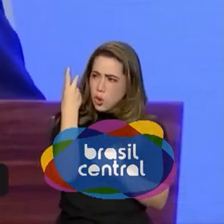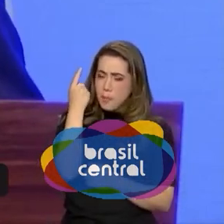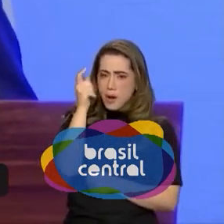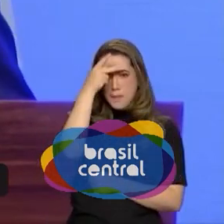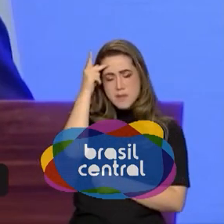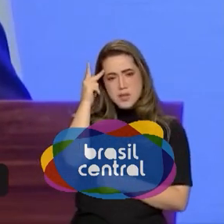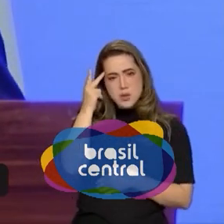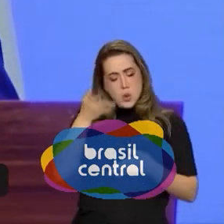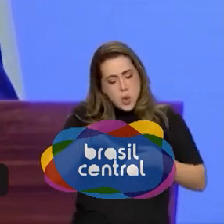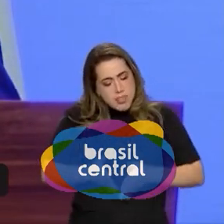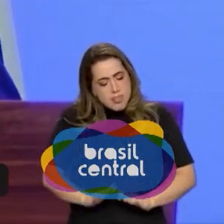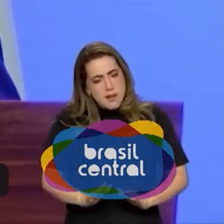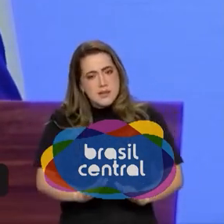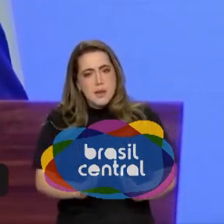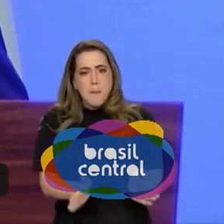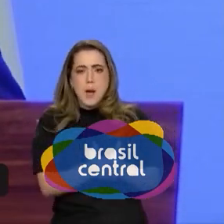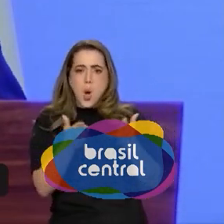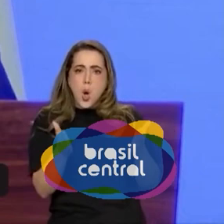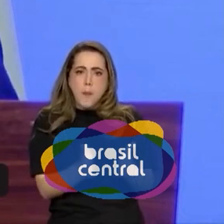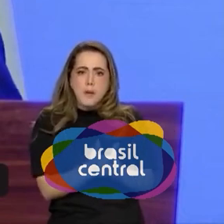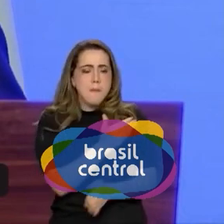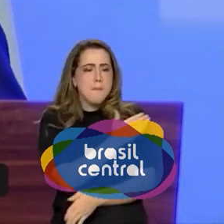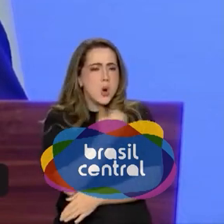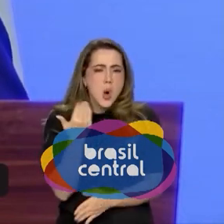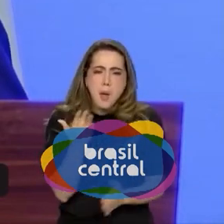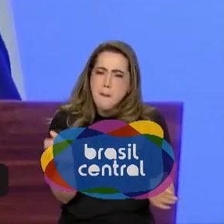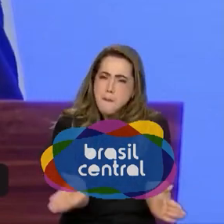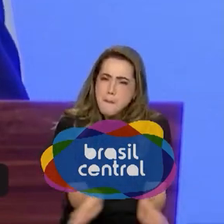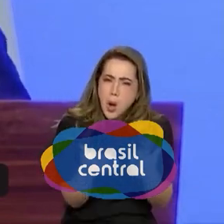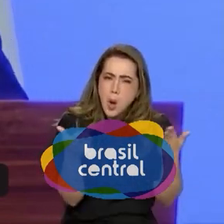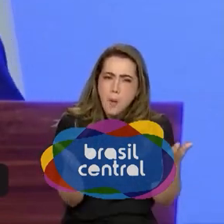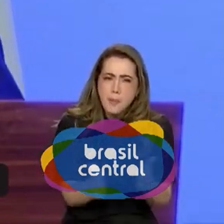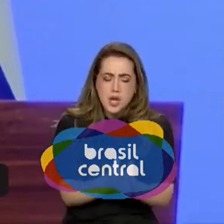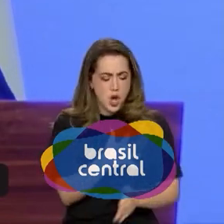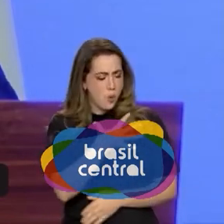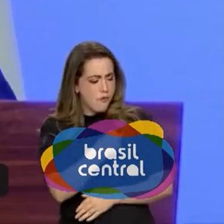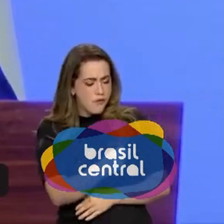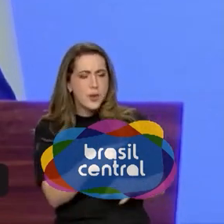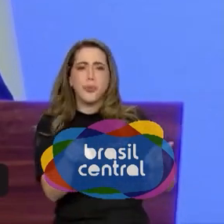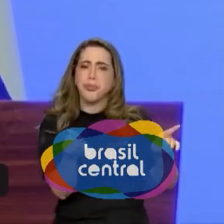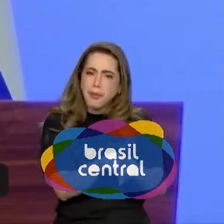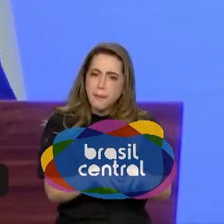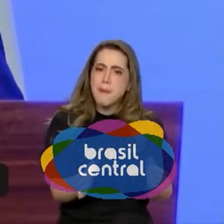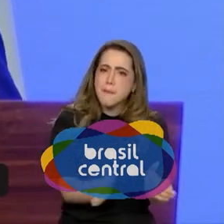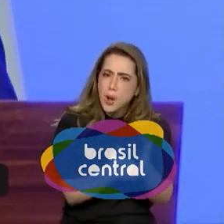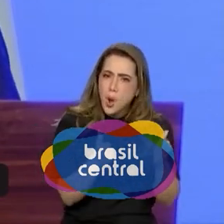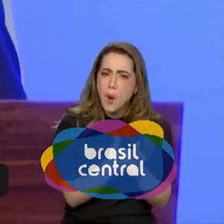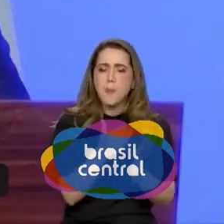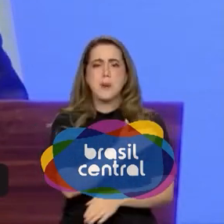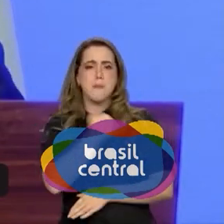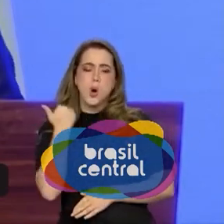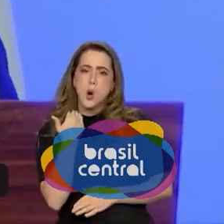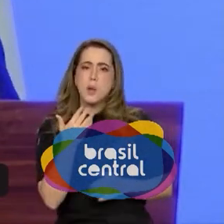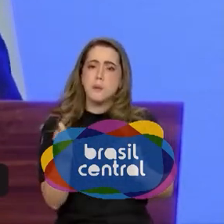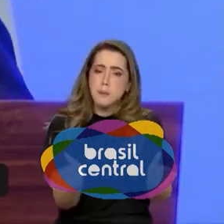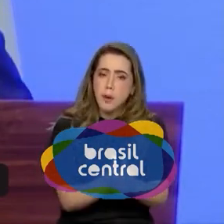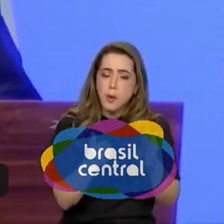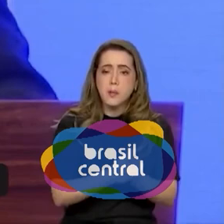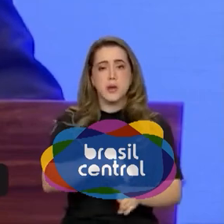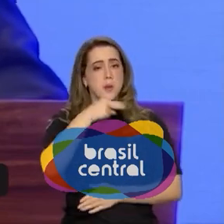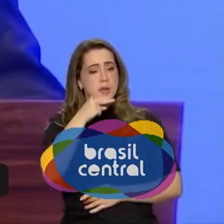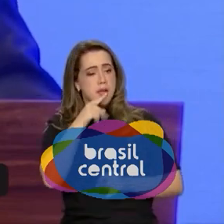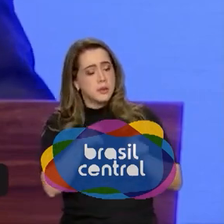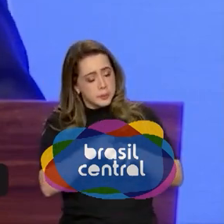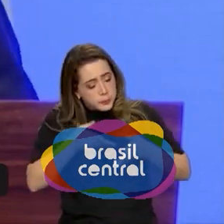cidadão nascer pobre, morrer pobre. Seu filho nascer pobre, morrer pobre. O neto nasce pobre,